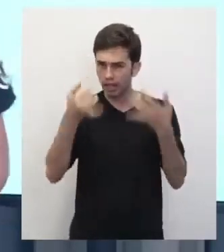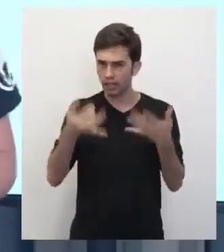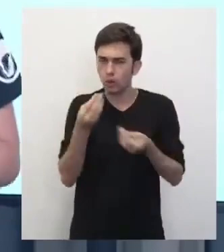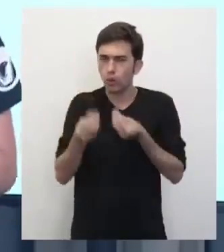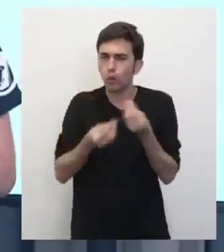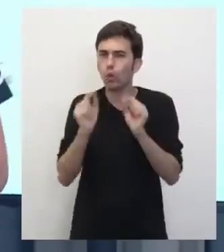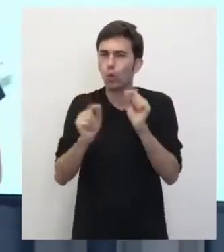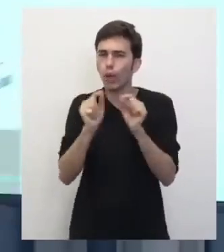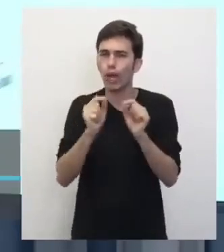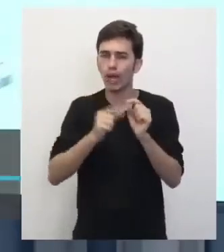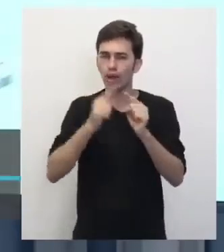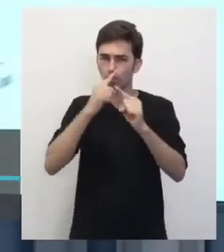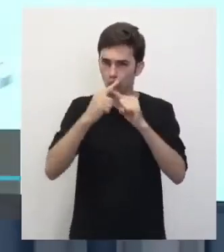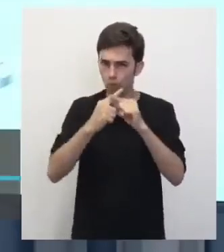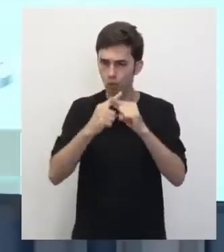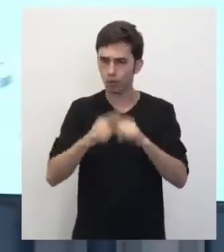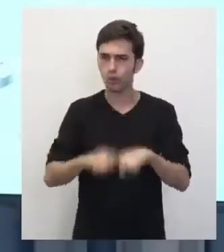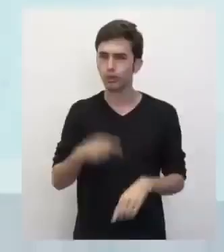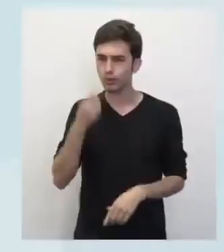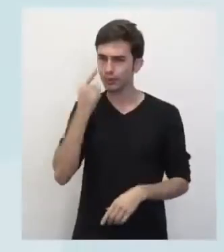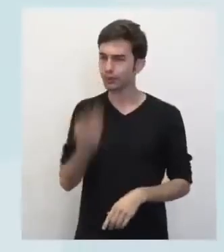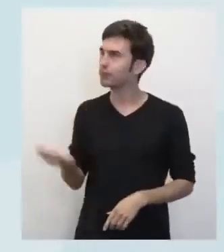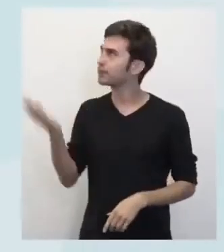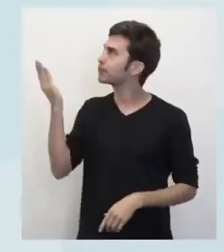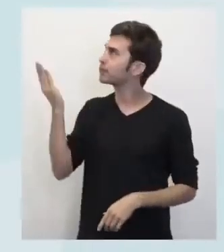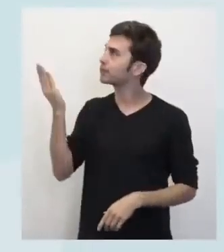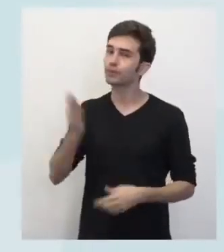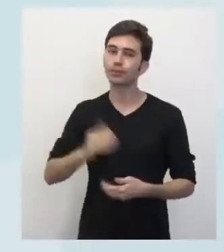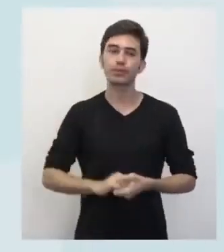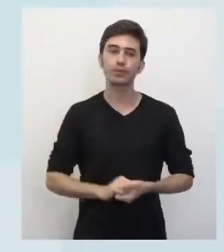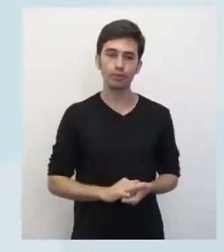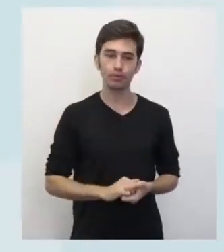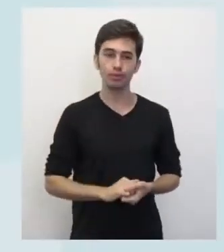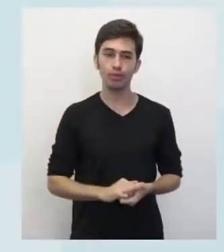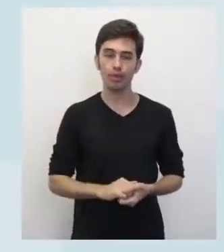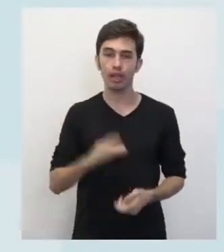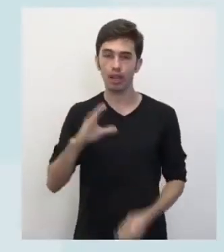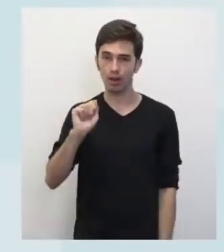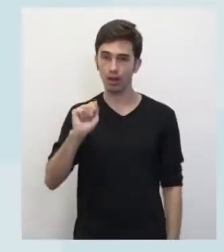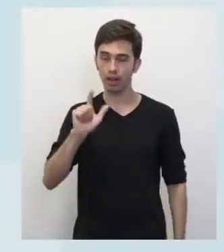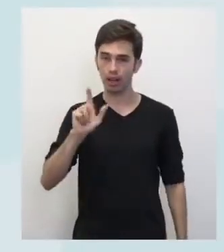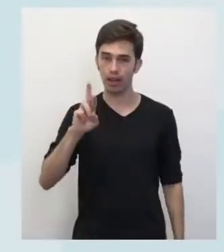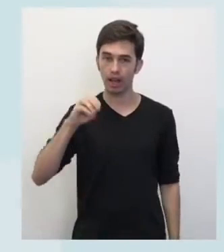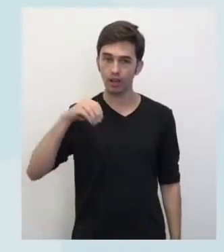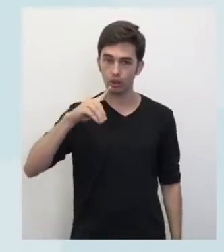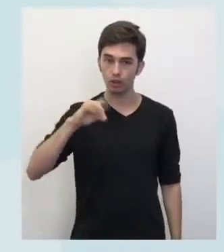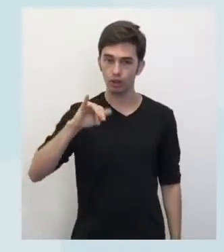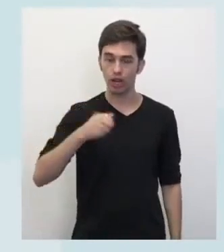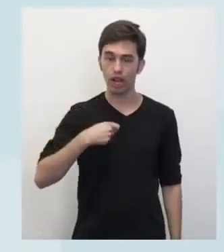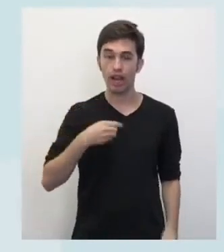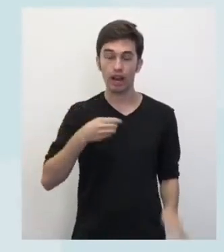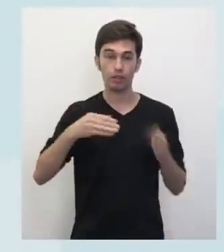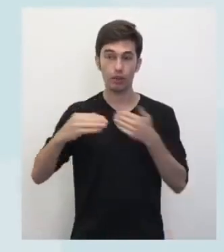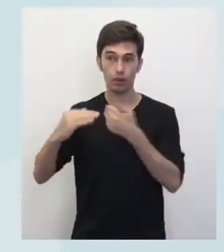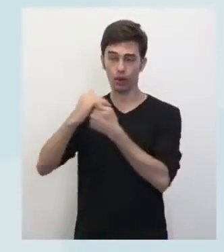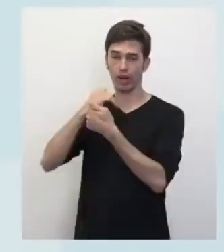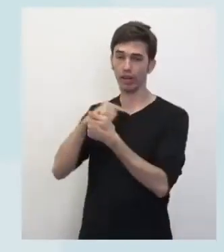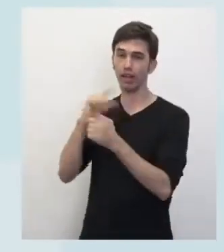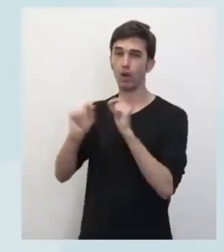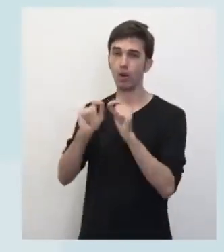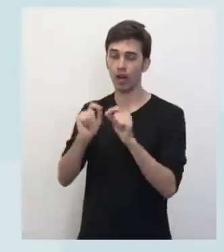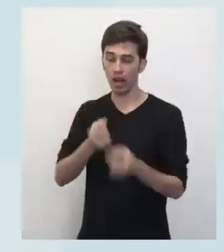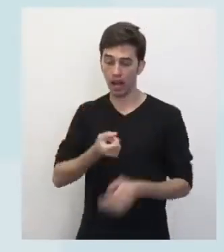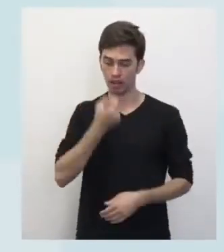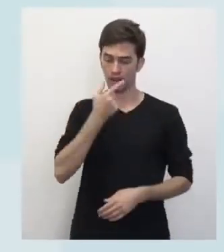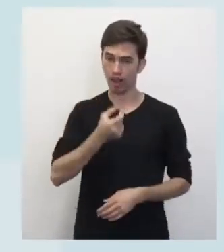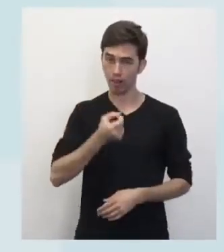a ideia de múltiplos. Pode pôr na telinha que é o seguinte, ó. Cláudia foi orientada a tomar uma medicação a cada